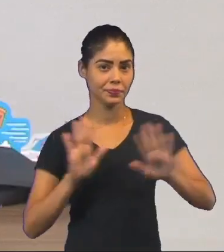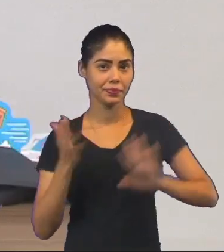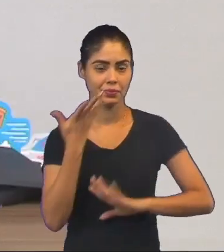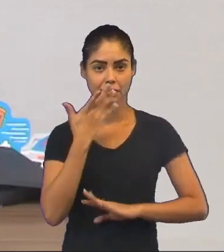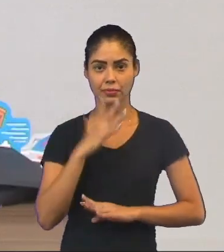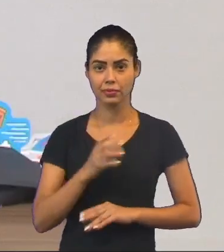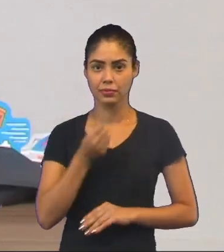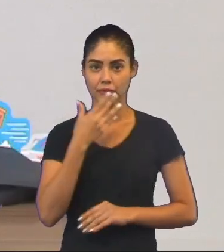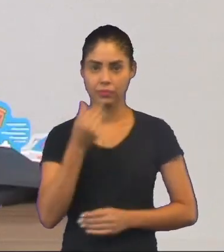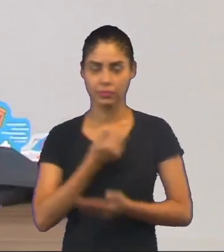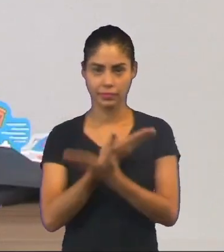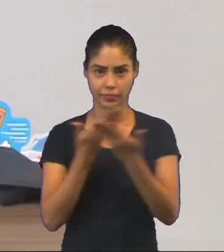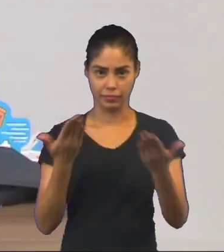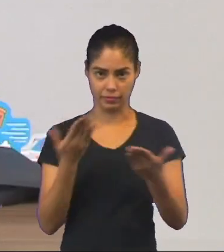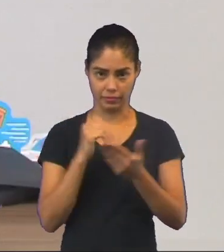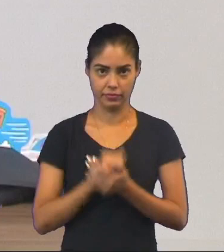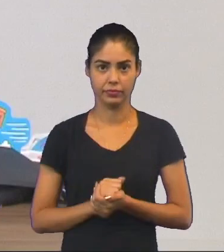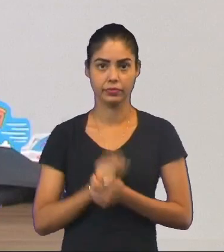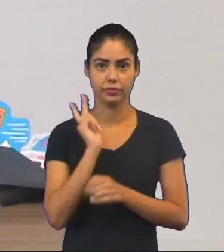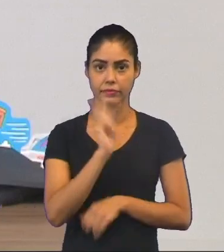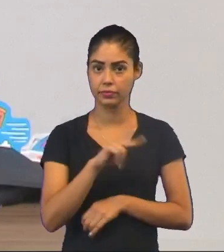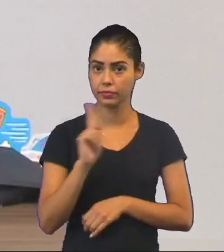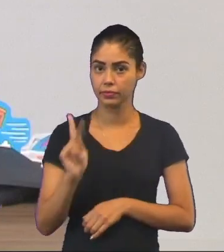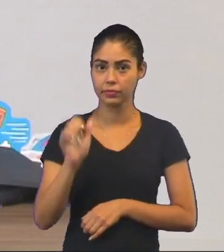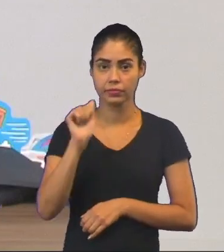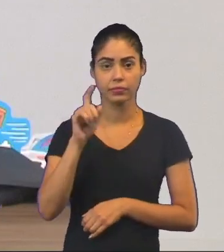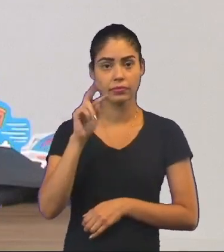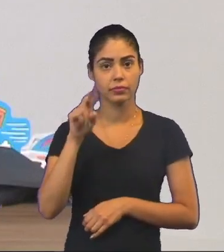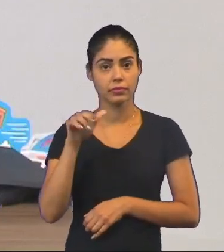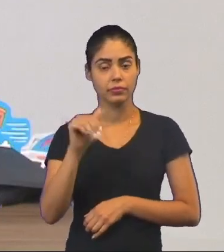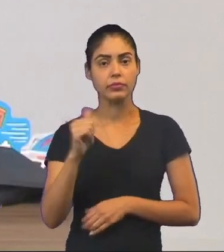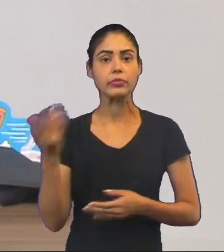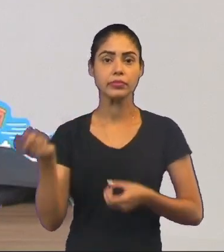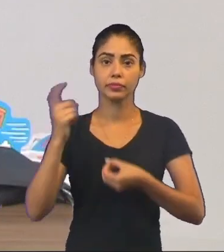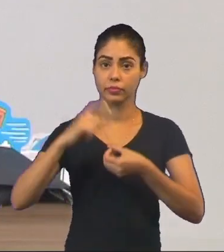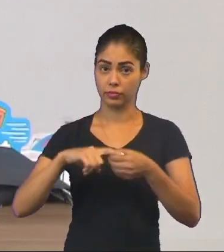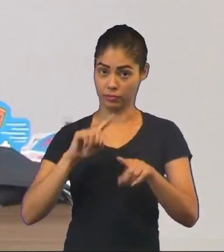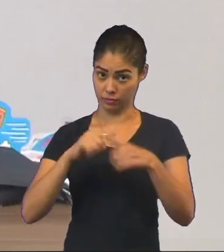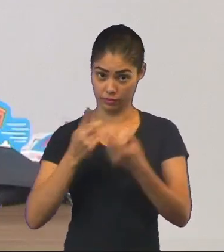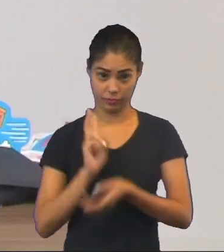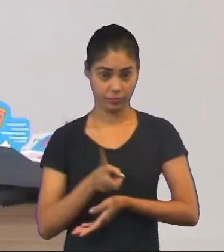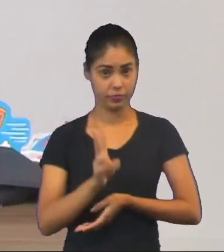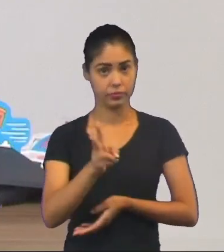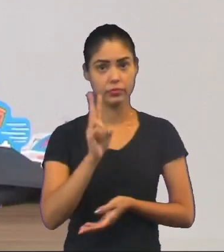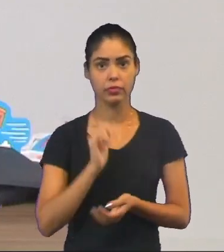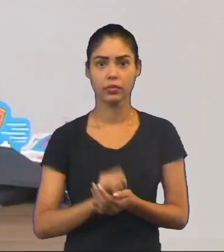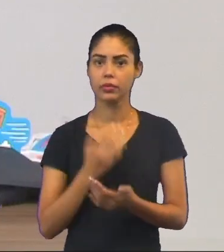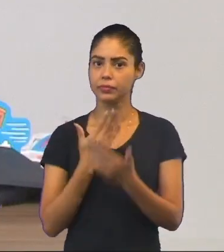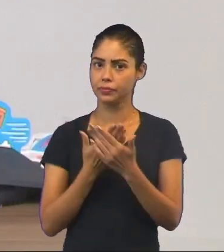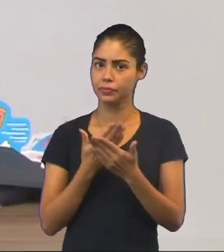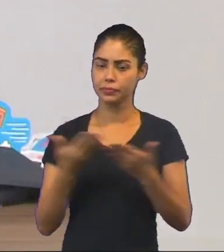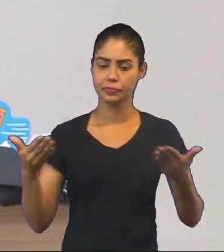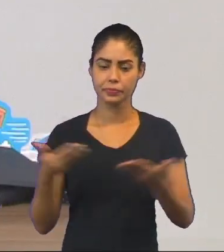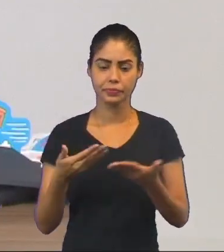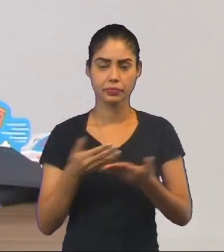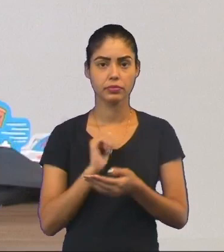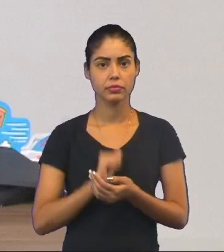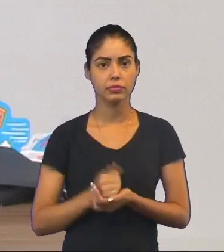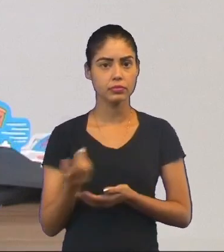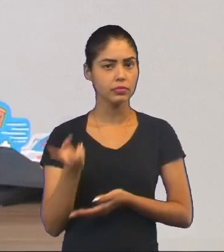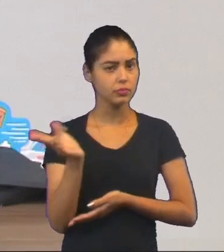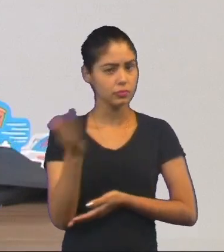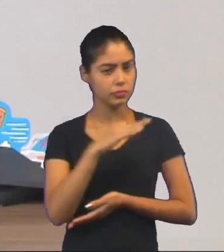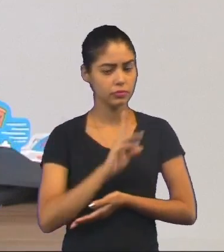Olá, crianças! Tudo bem com vocês? Sou a professora Adriana e estou de volta para dar continuidade à nossa aula de hoje.